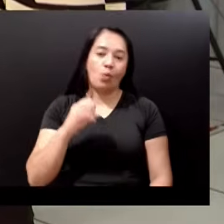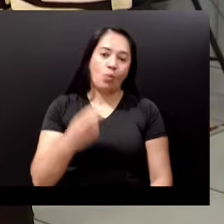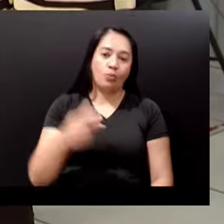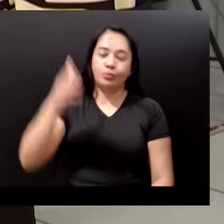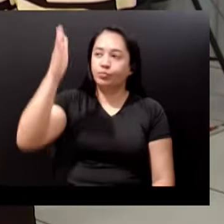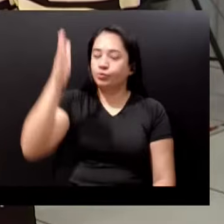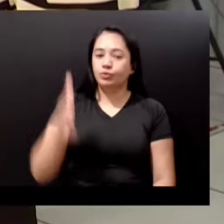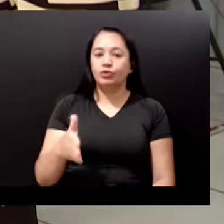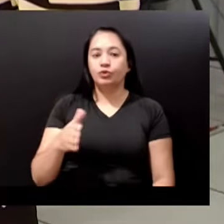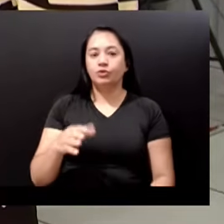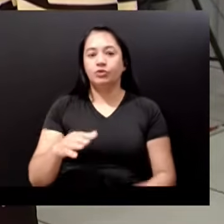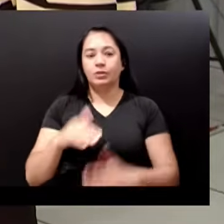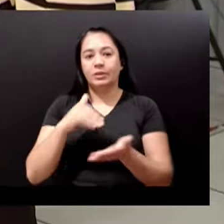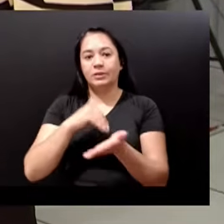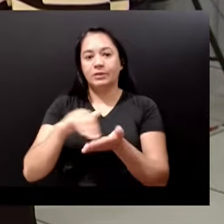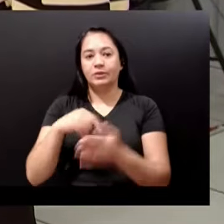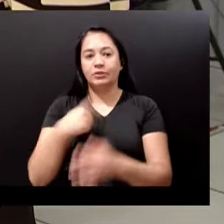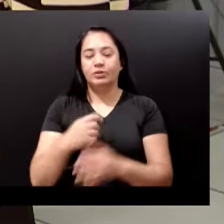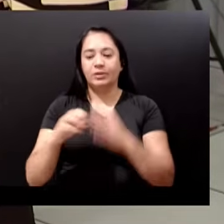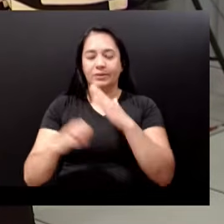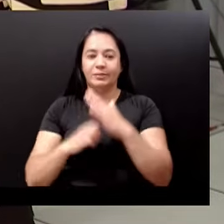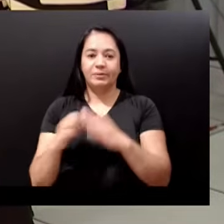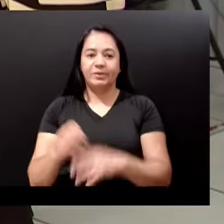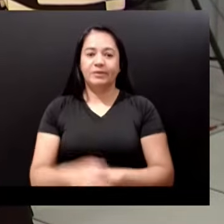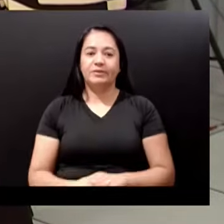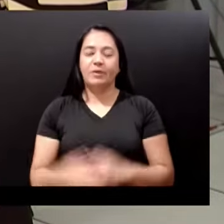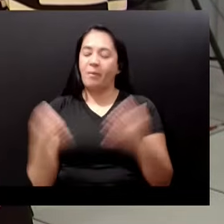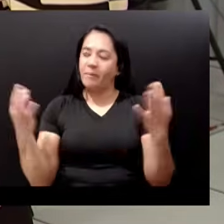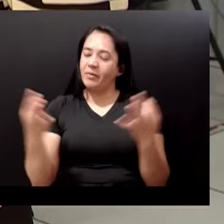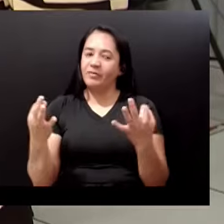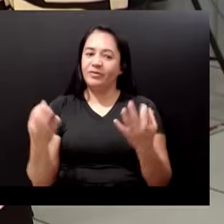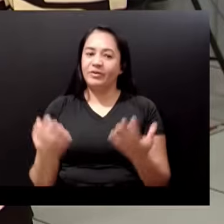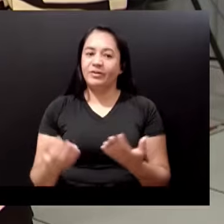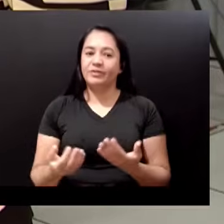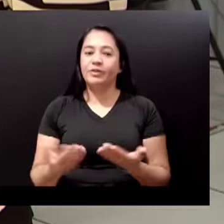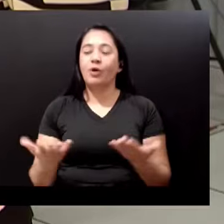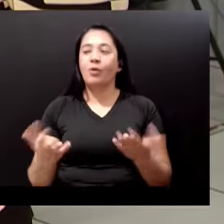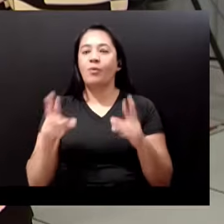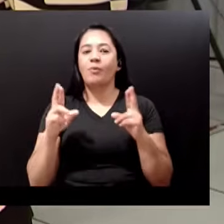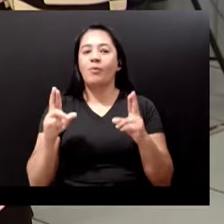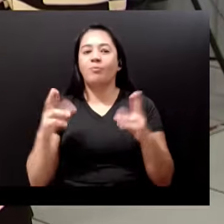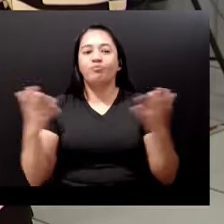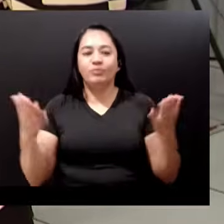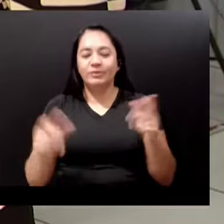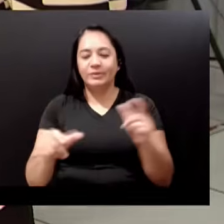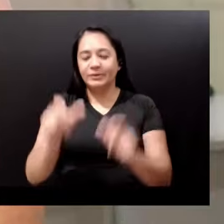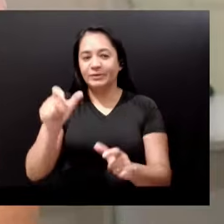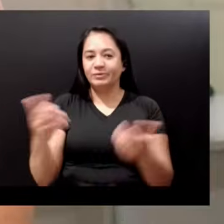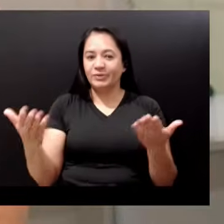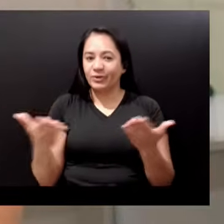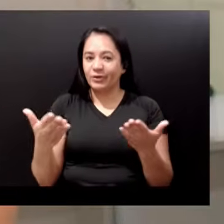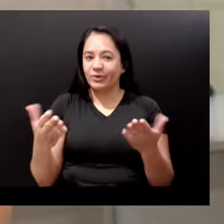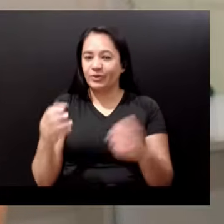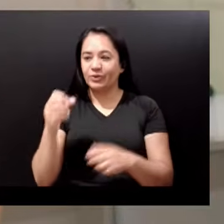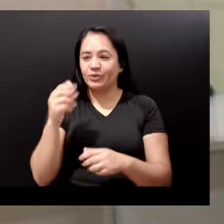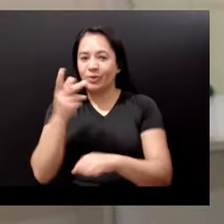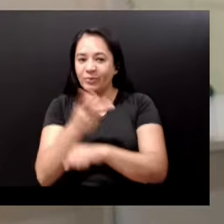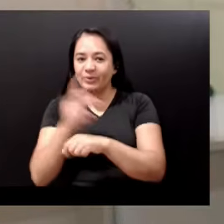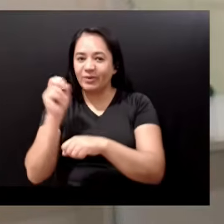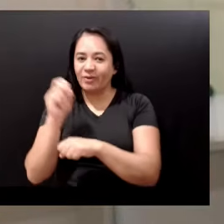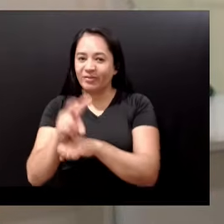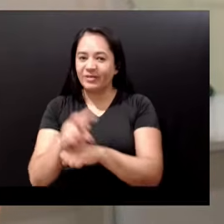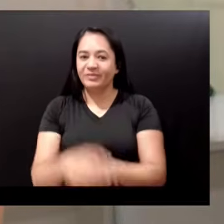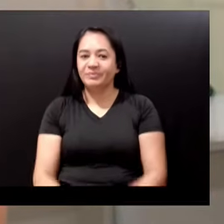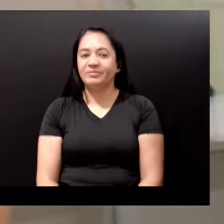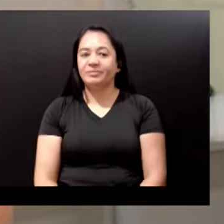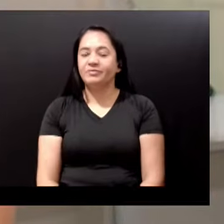dos nossos parceiros. Perfeito, então vamos ver qual que é a expectativa de quem veio ver uma vaga e a gente já volta, né? Renata, qual a importância